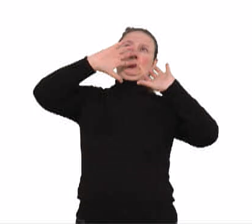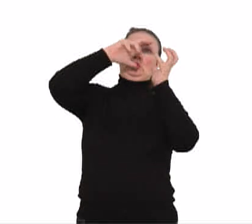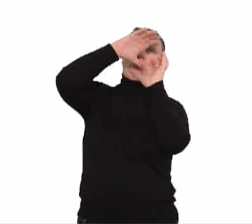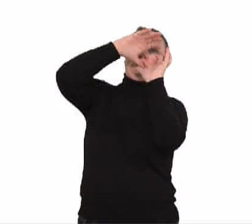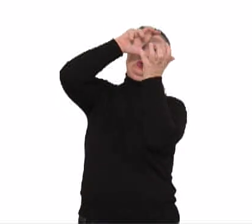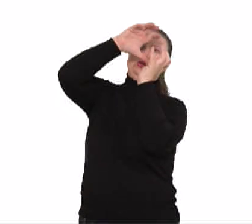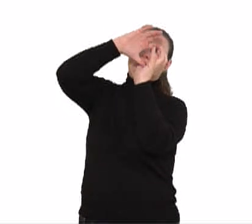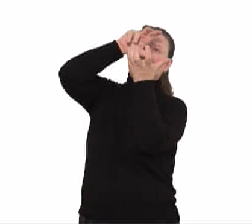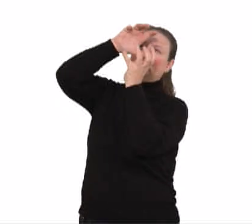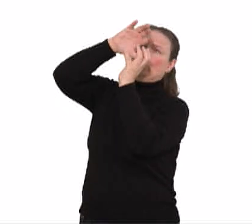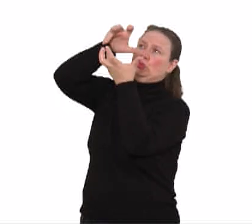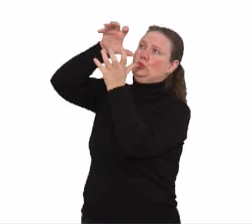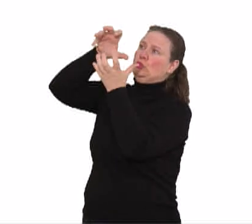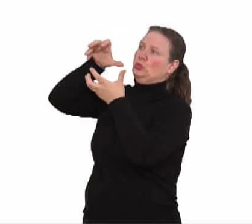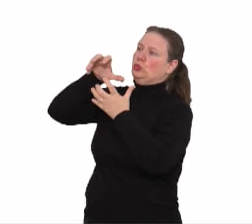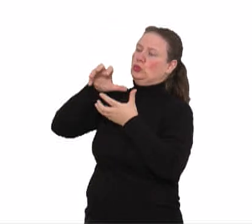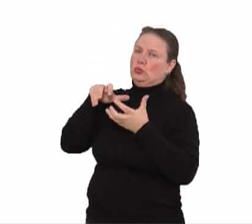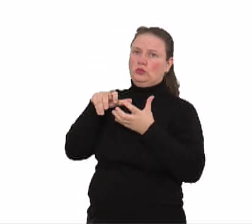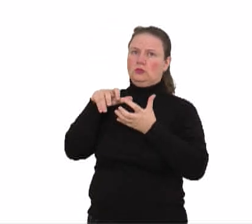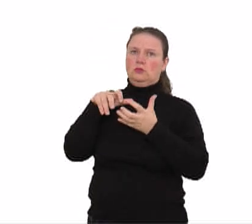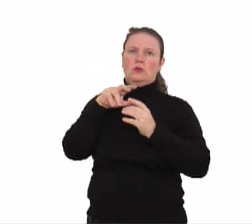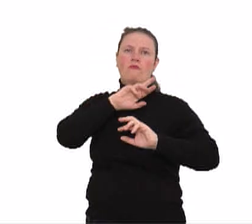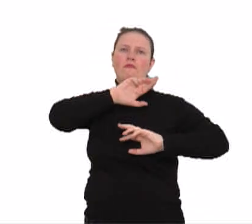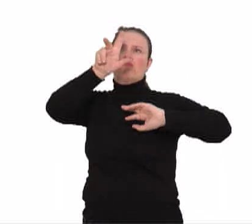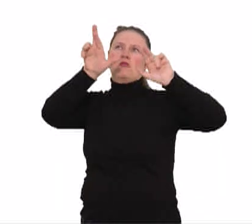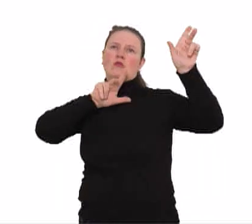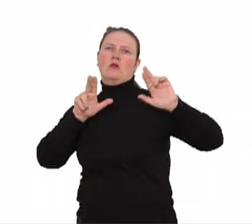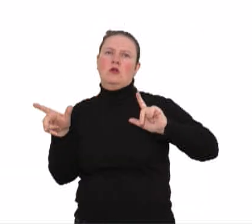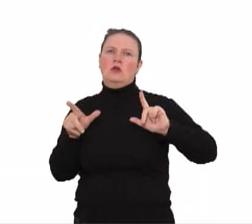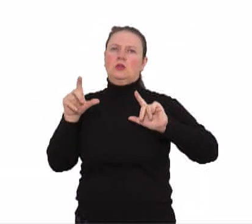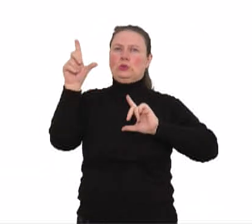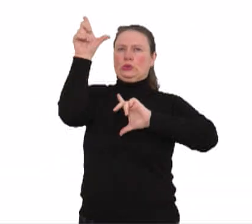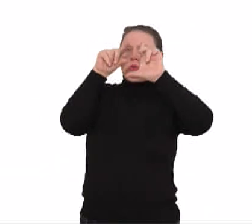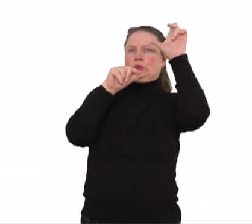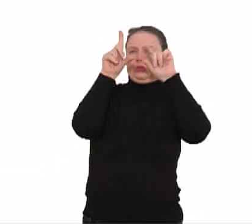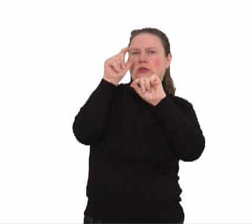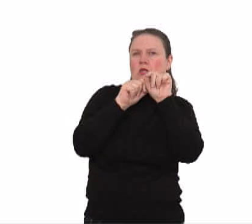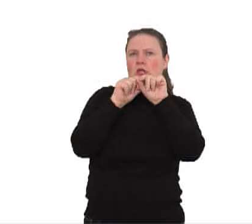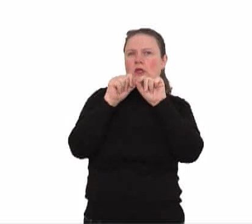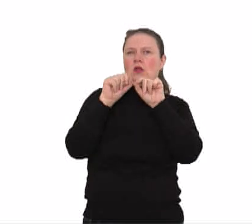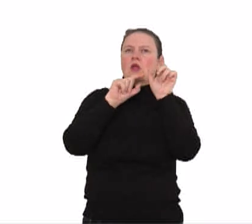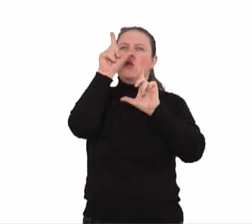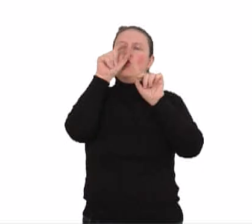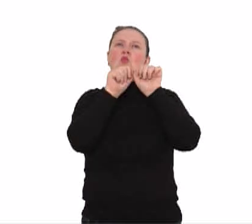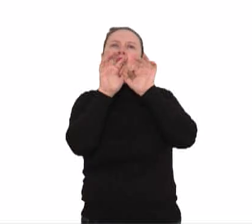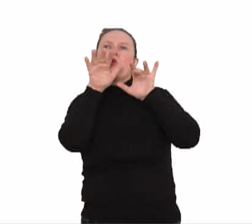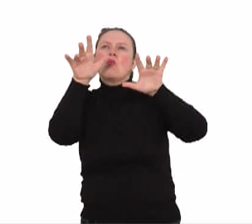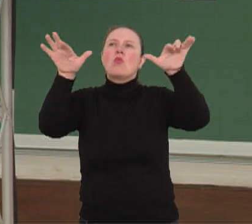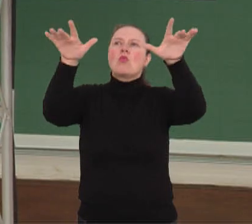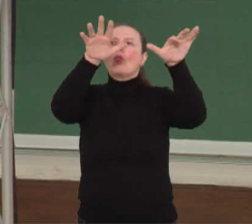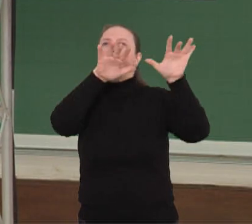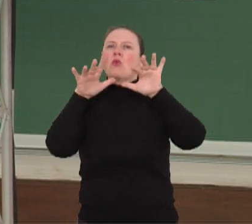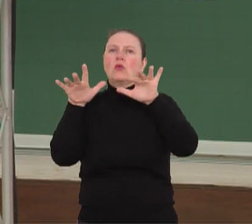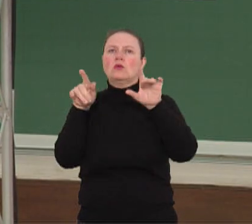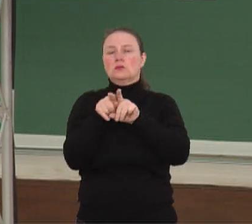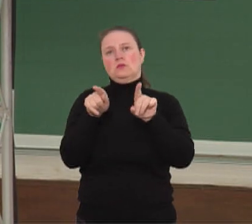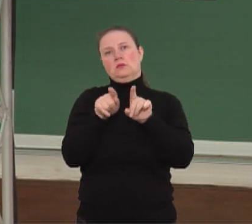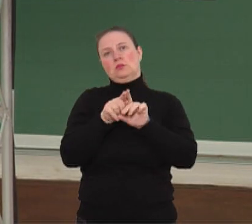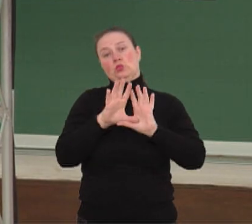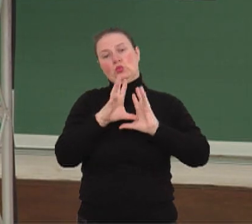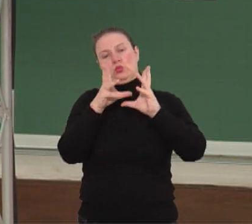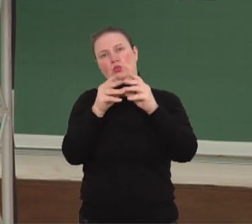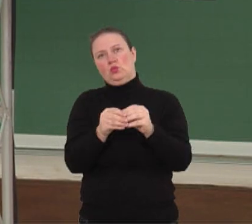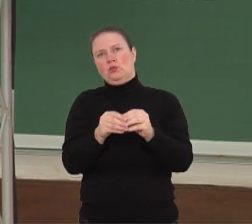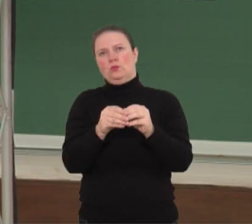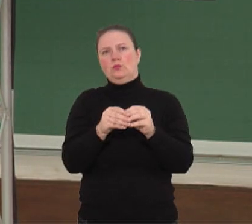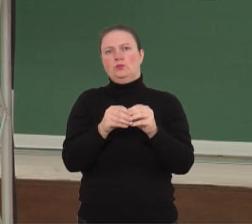tempo e as mais variadas formas de matéria. Planeta, estrela, galáxia, os componentes do espaço intergaláctico. Então, tudo que for matéria ou